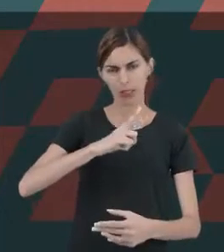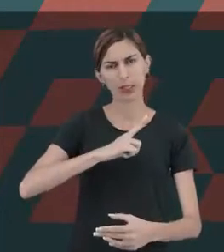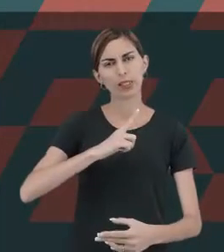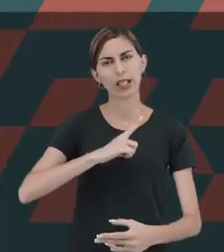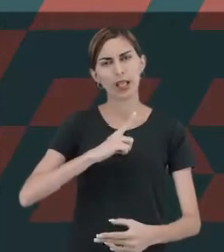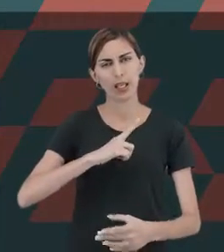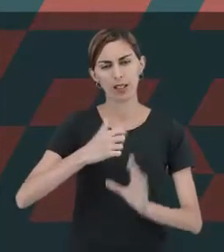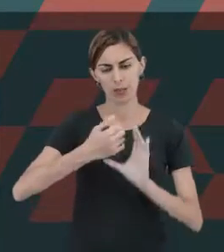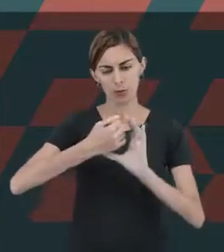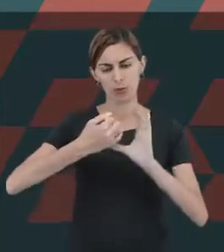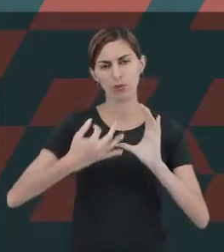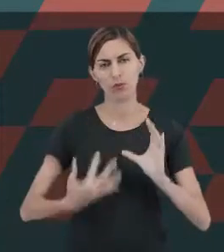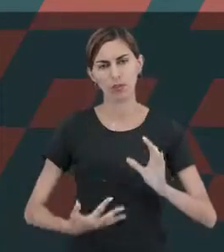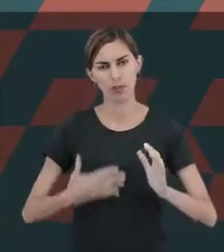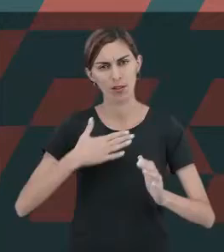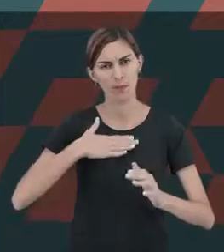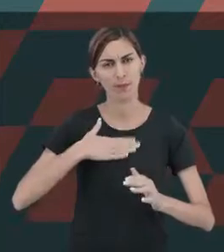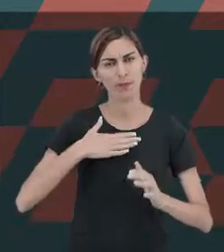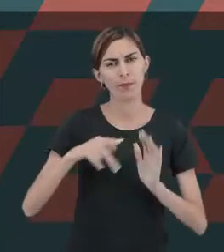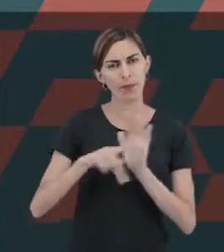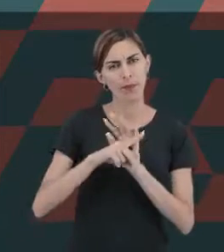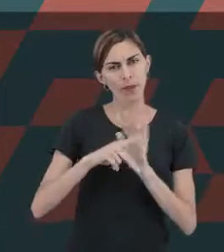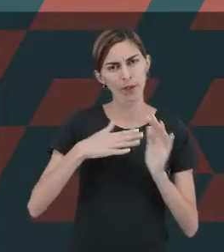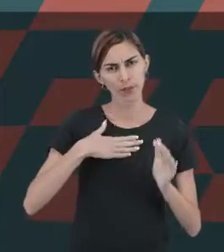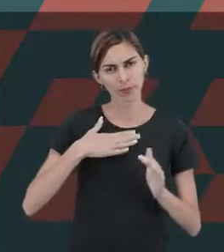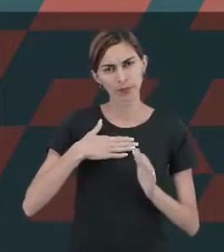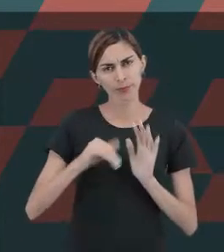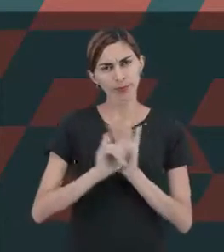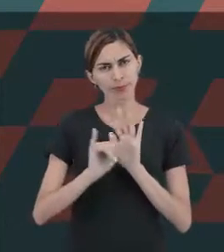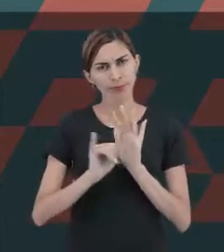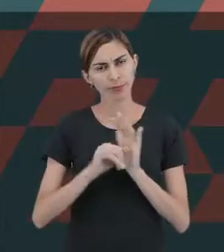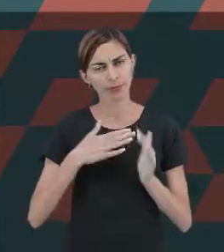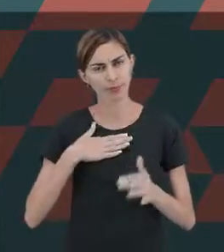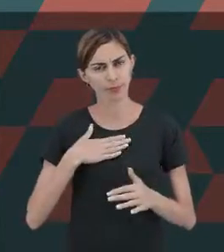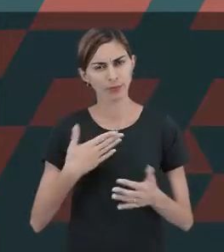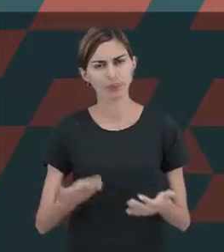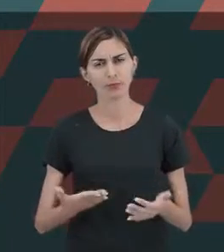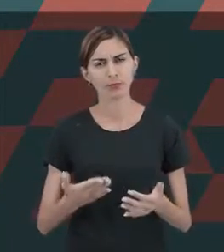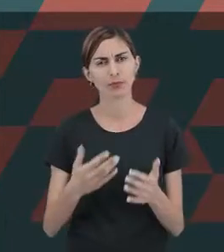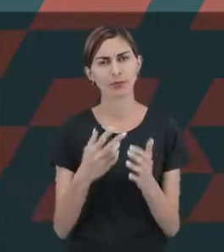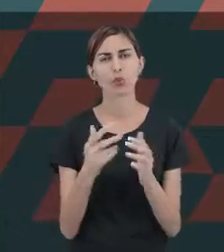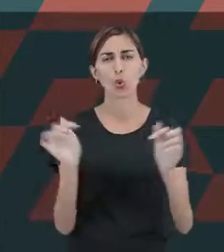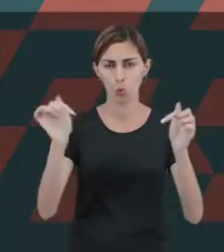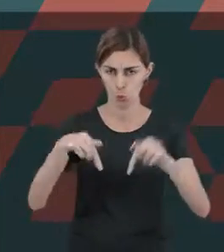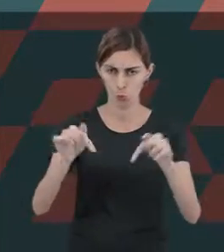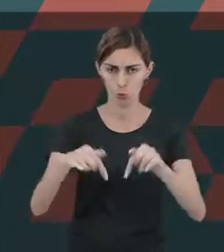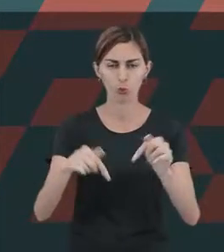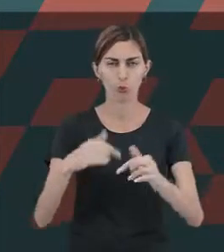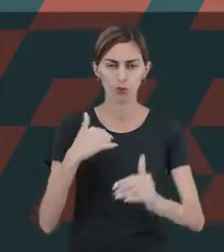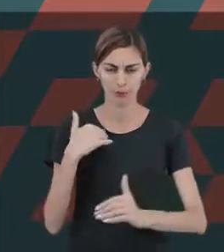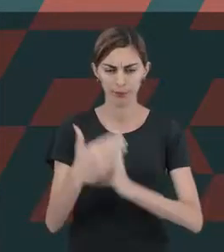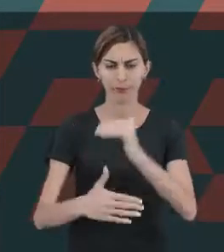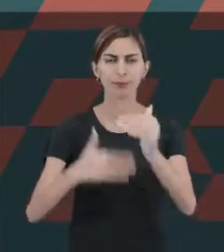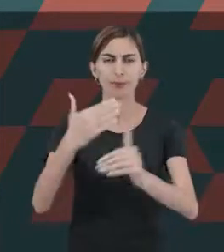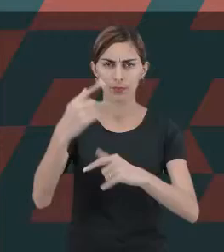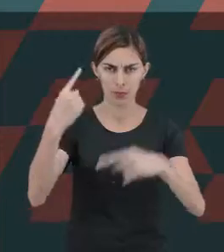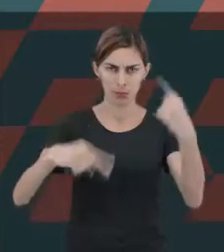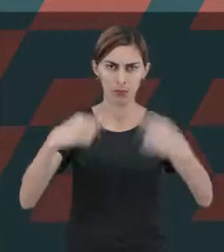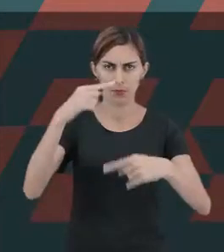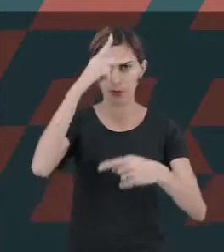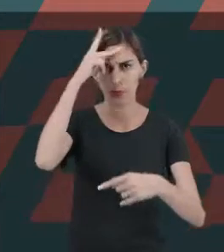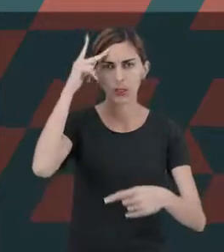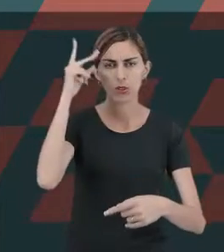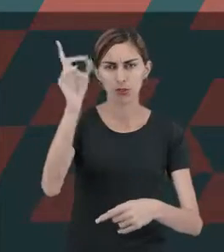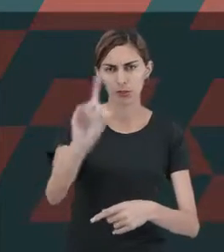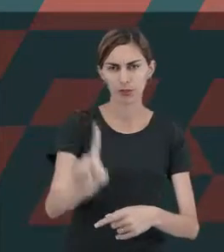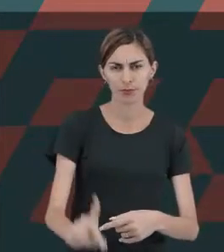enquanto característica da nossa própria identidade. No contexto atual da evolução da política da pessoa